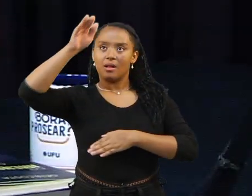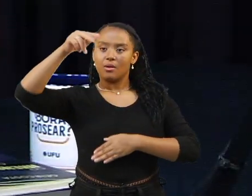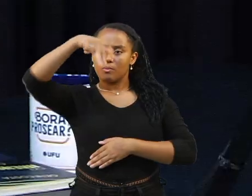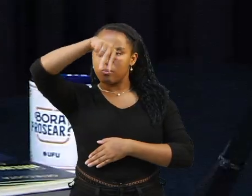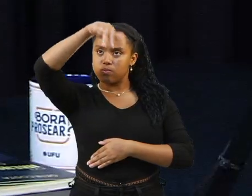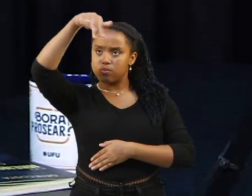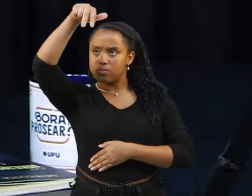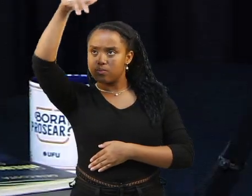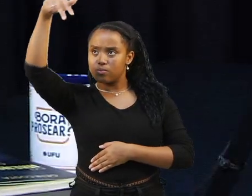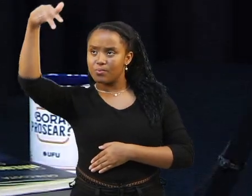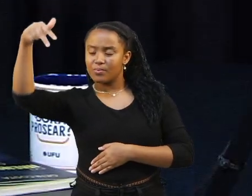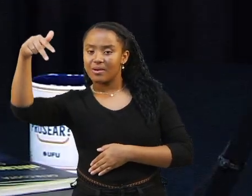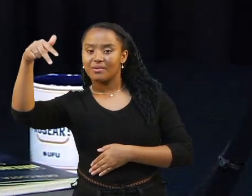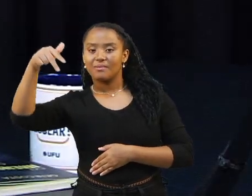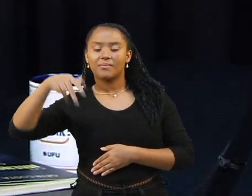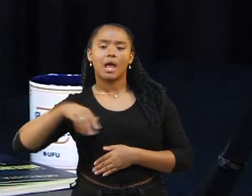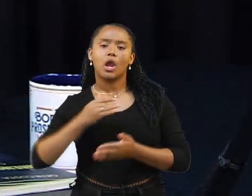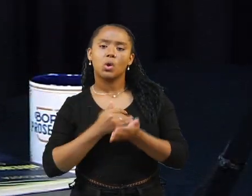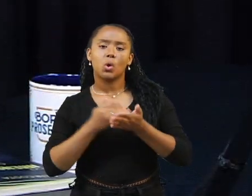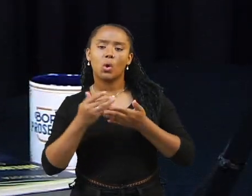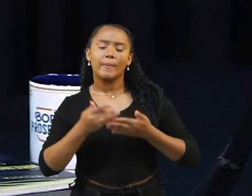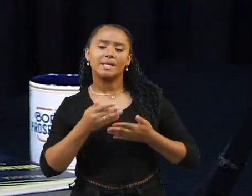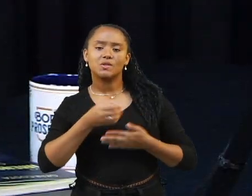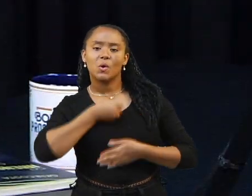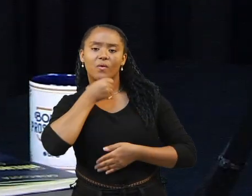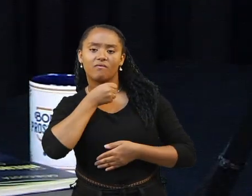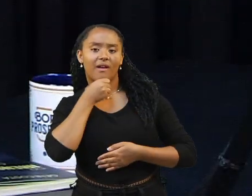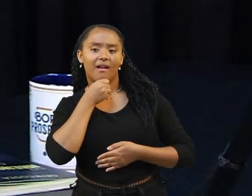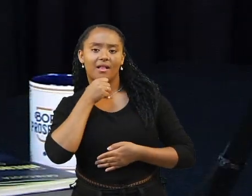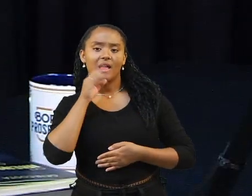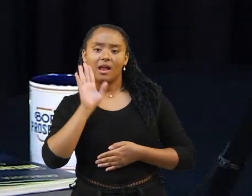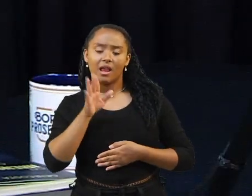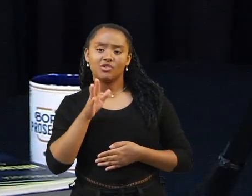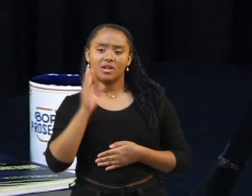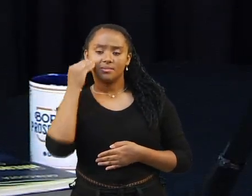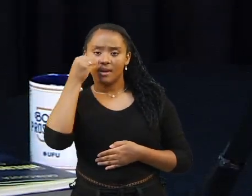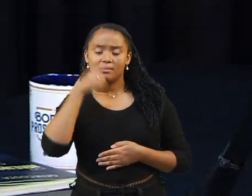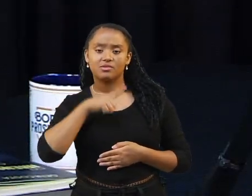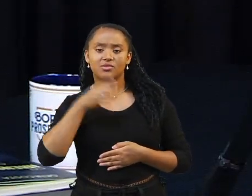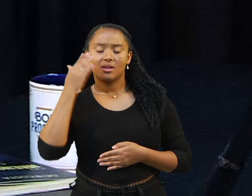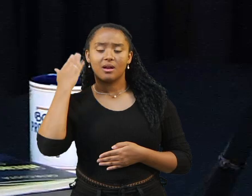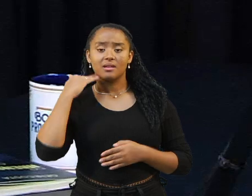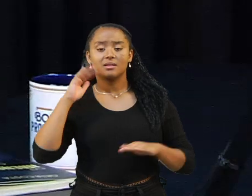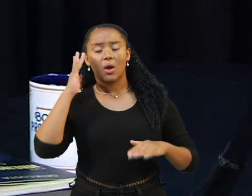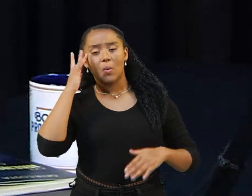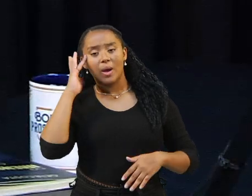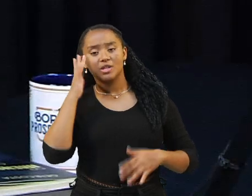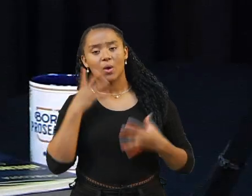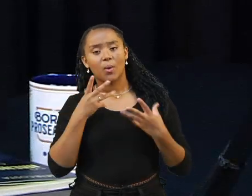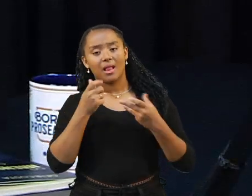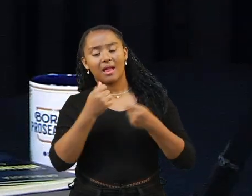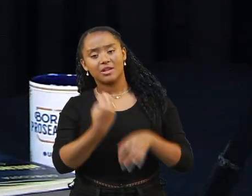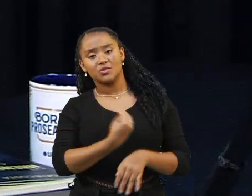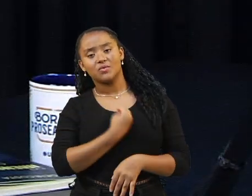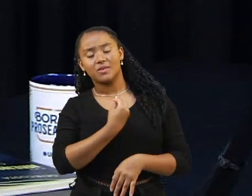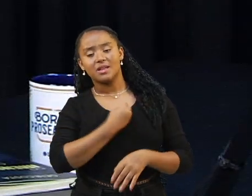já surfava antes. Então, eu penso que a qualidade de vida tem muito a